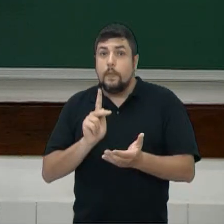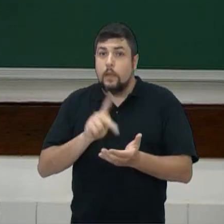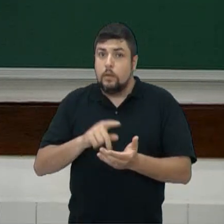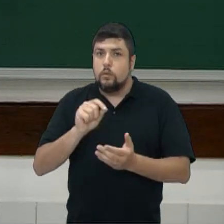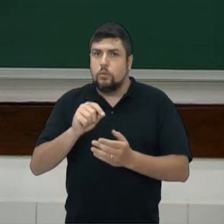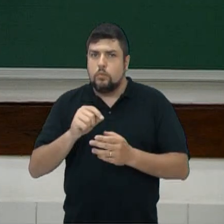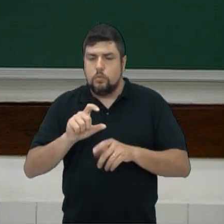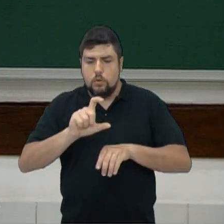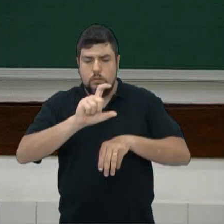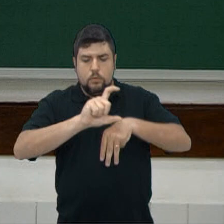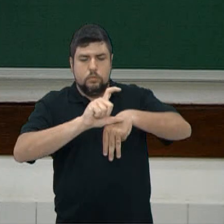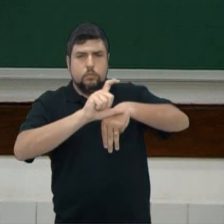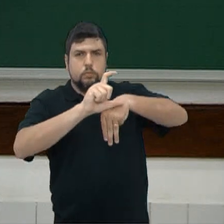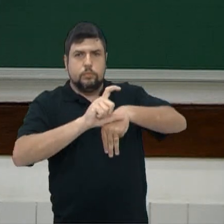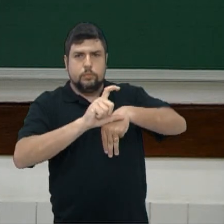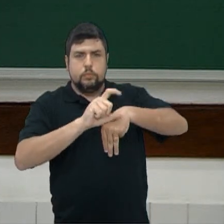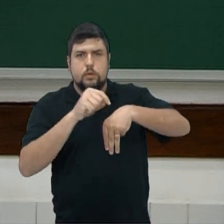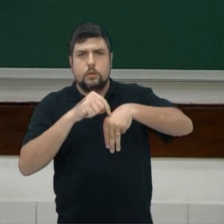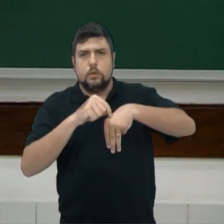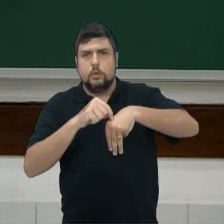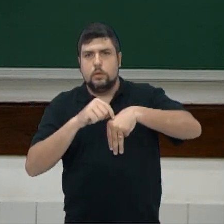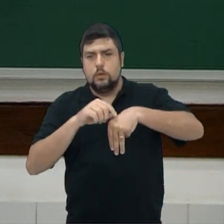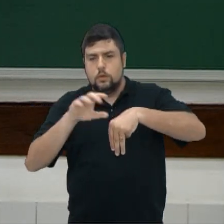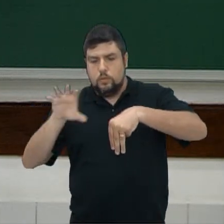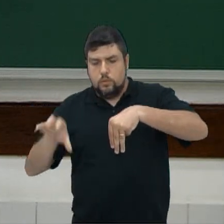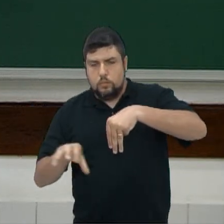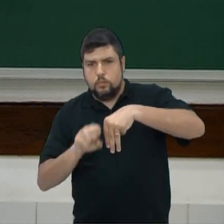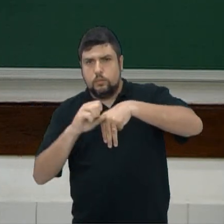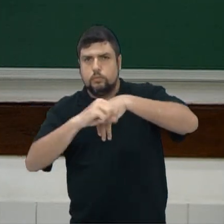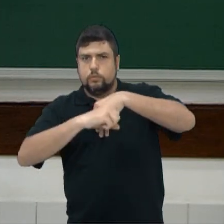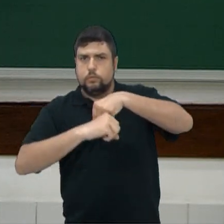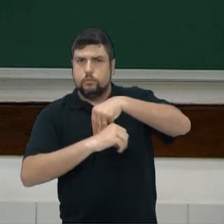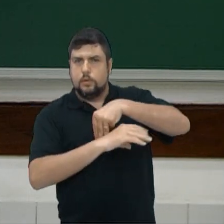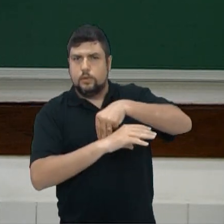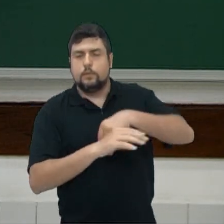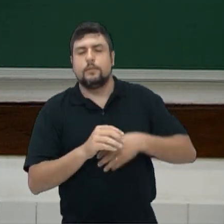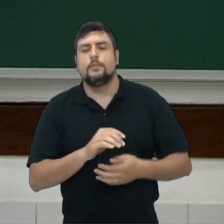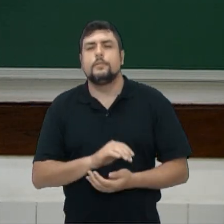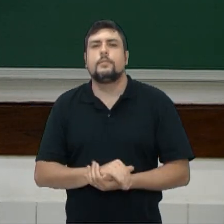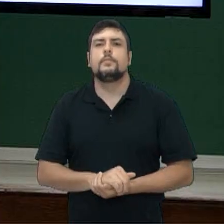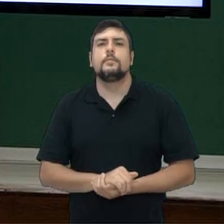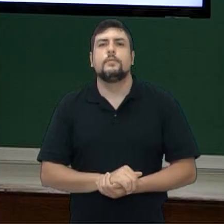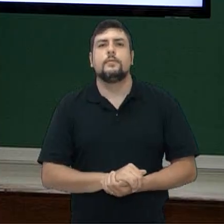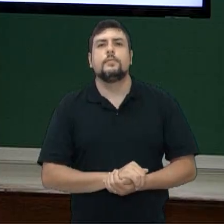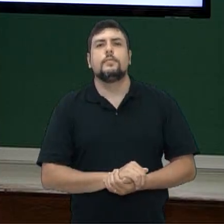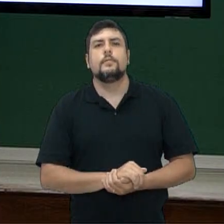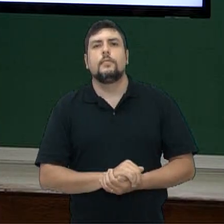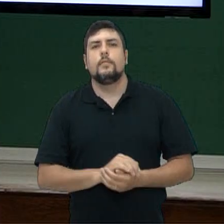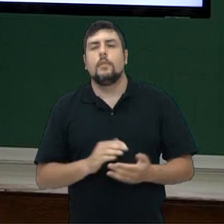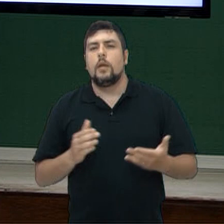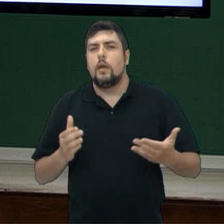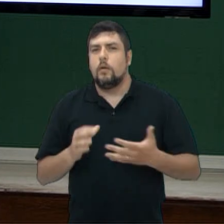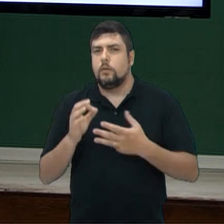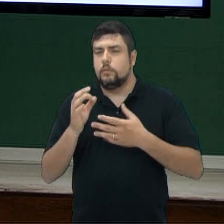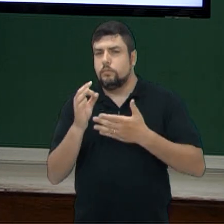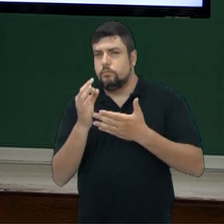semicondutores, tá? Esses transistores, eu inverti ali, tá? Então, no caso, nós vamos fazer a correção,